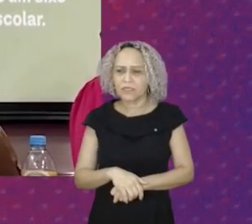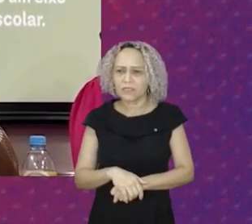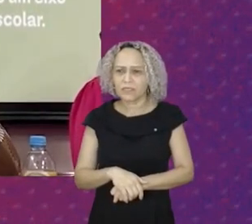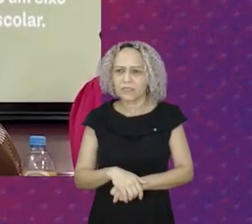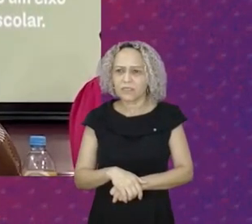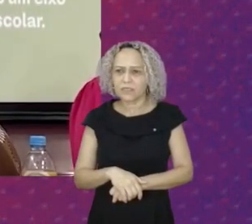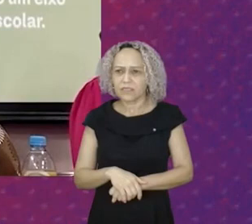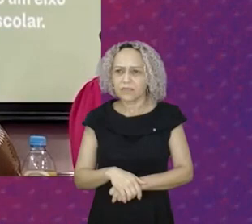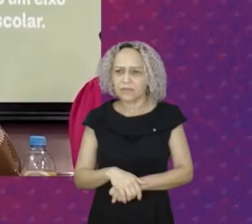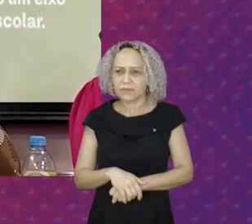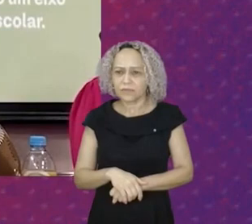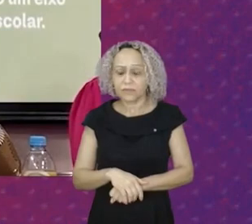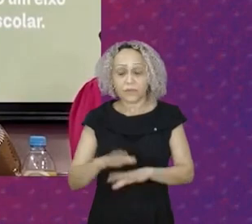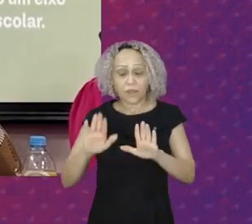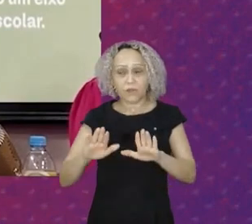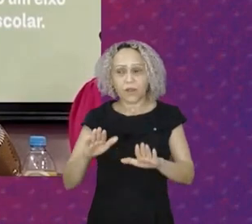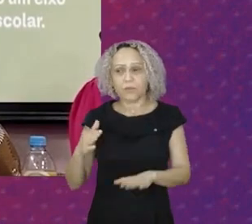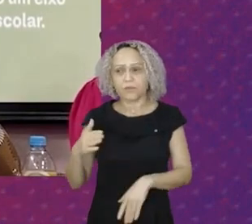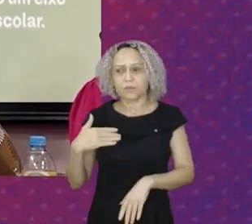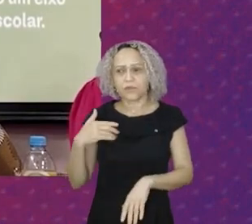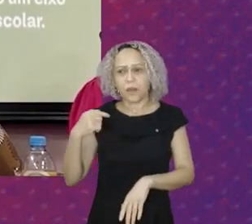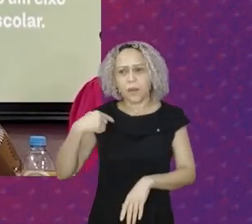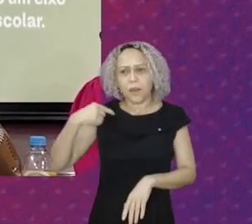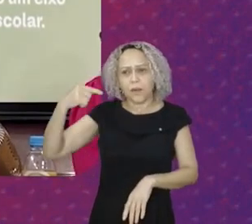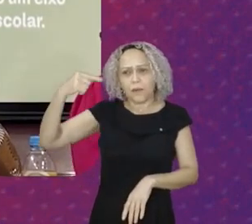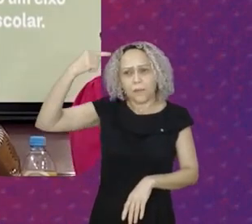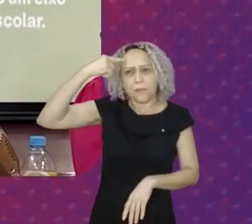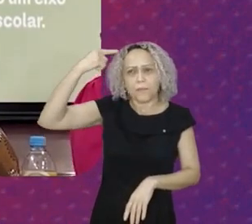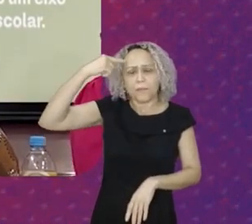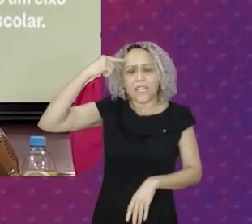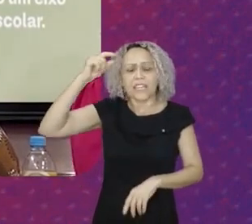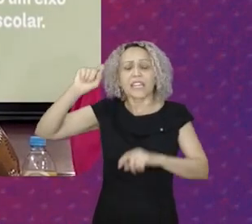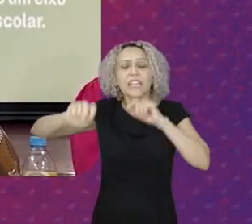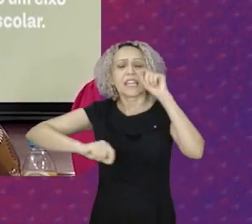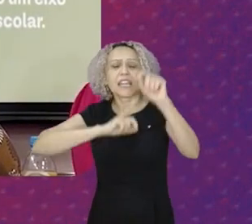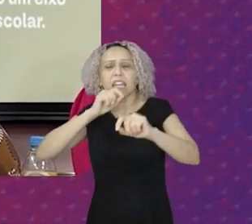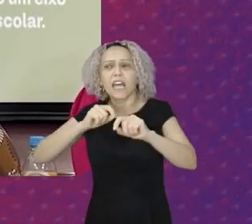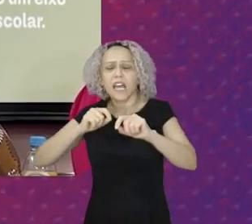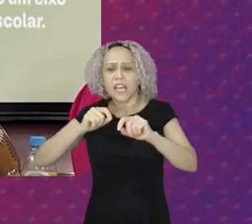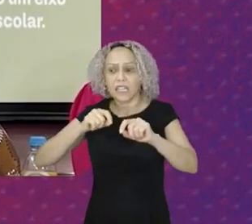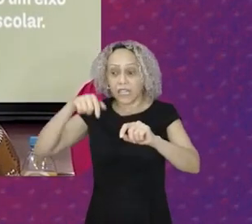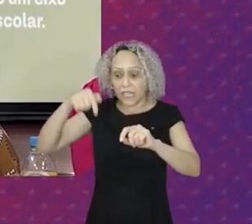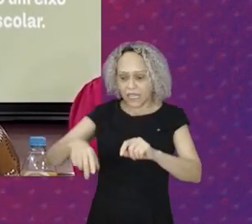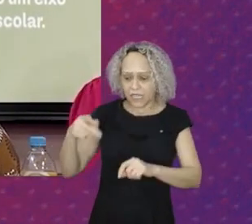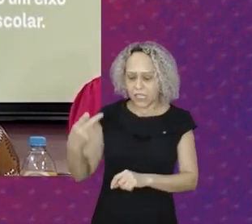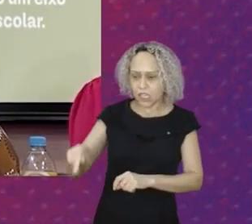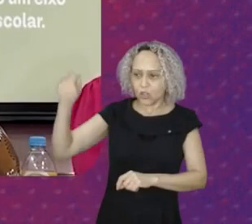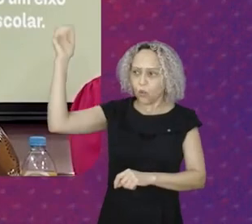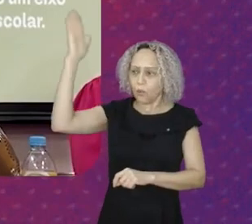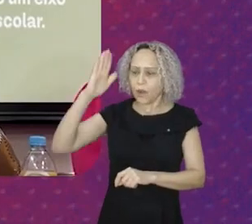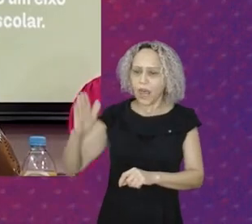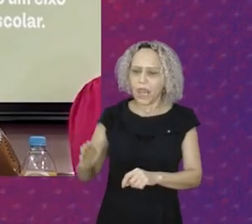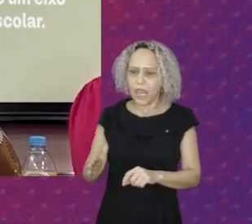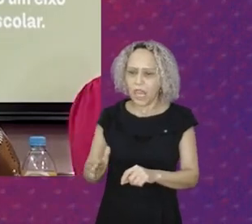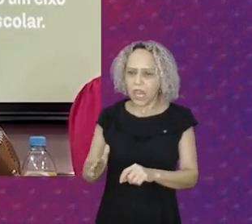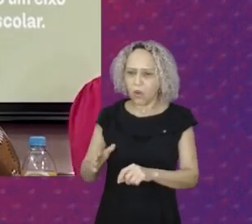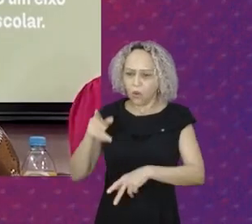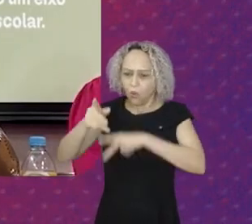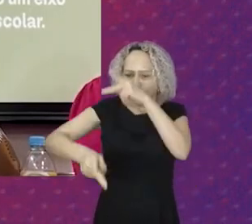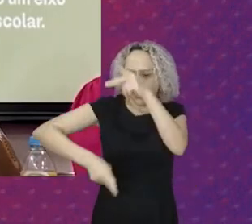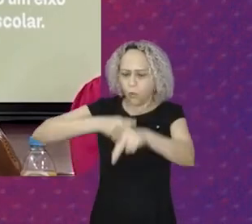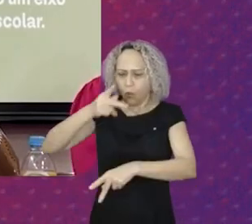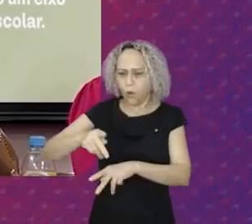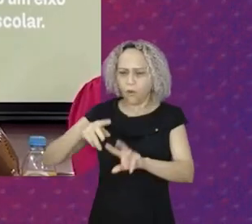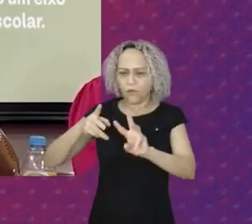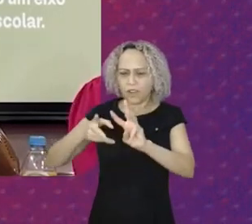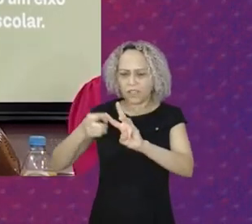vamos pensar só do ponto de vista das populações indígenas no nosso país. Né? Que nós temos mais